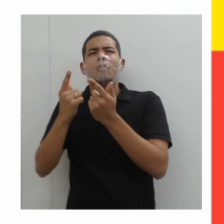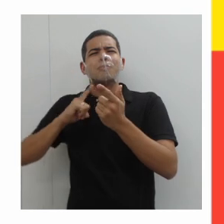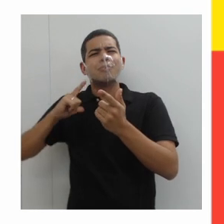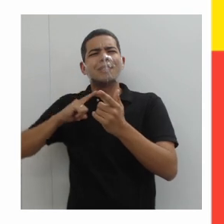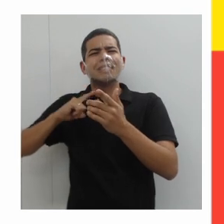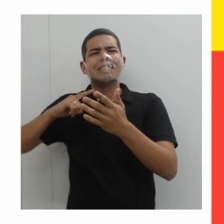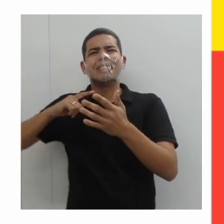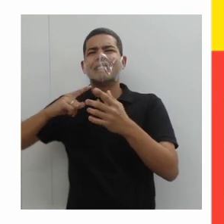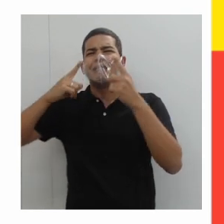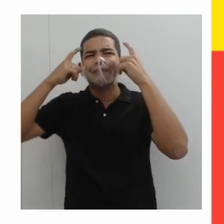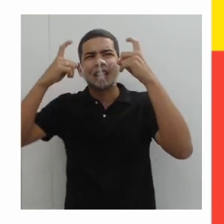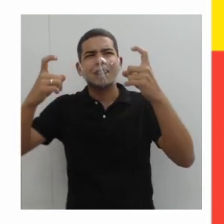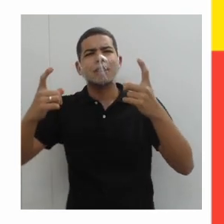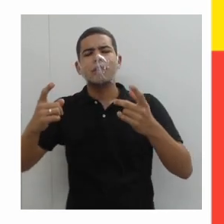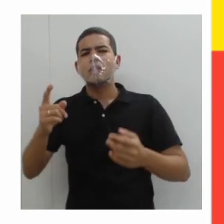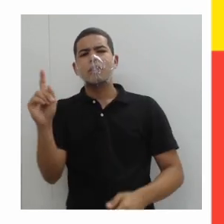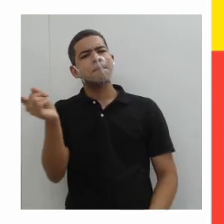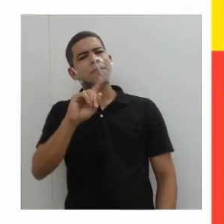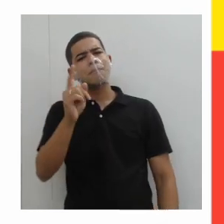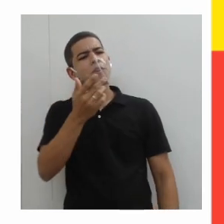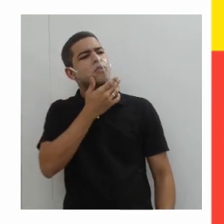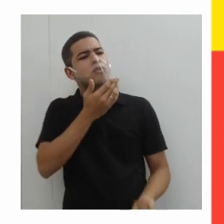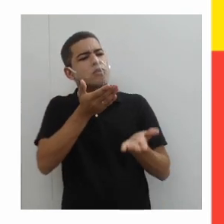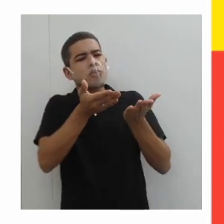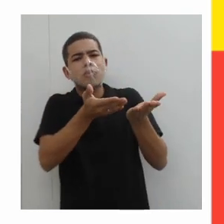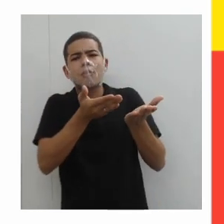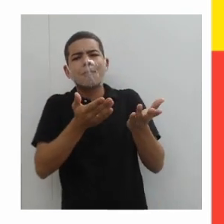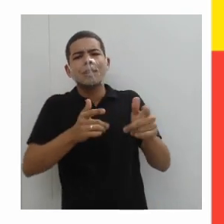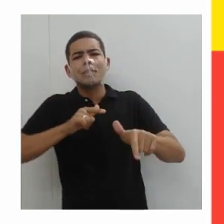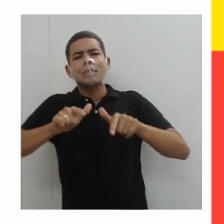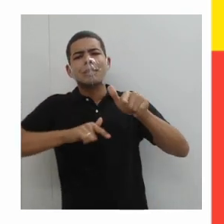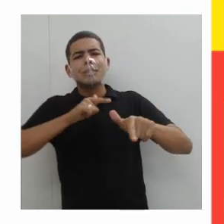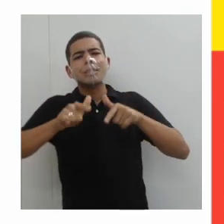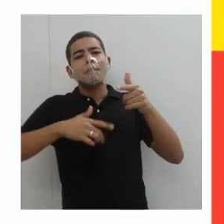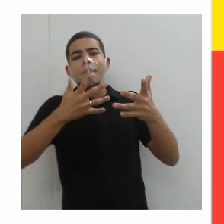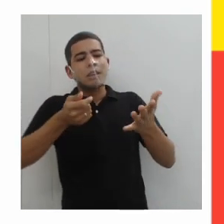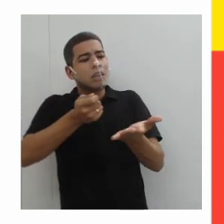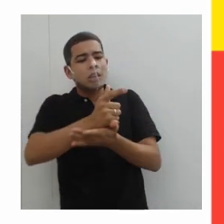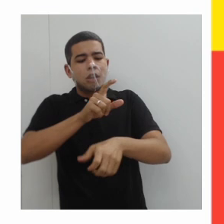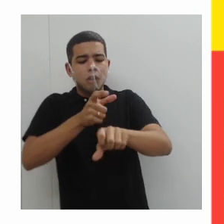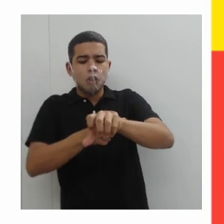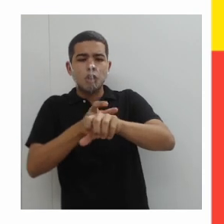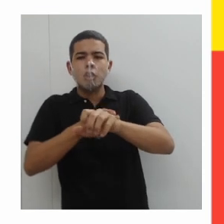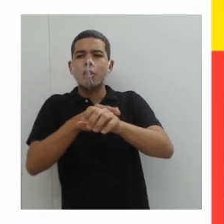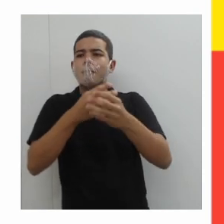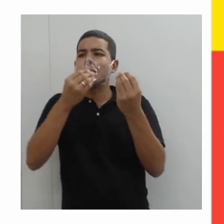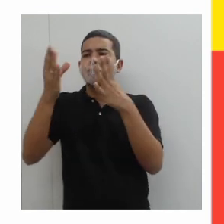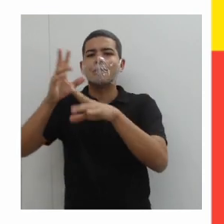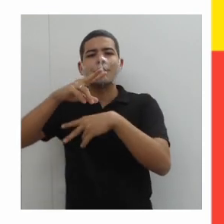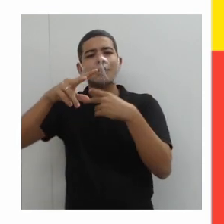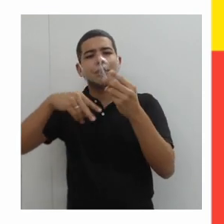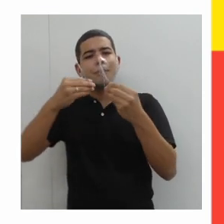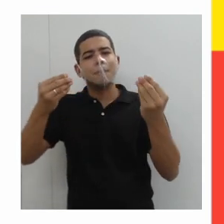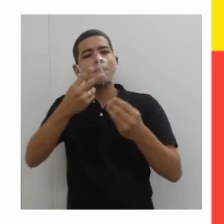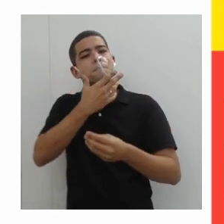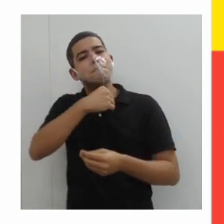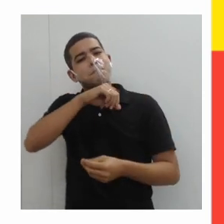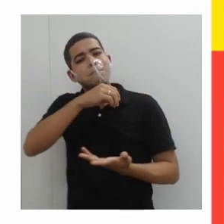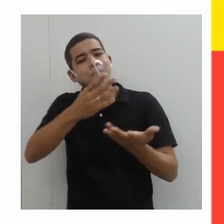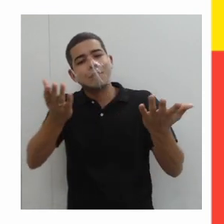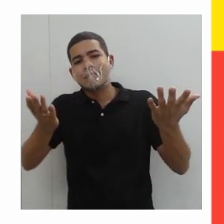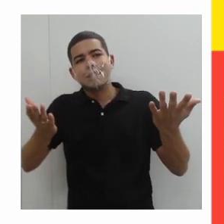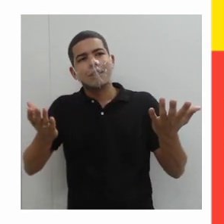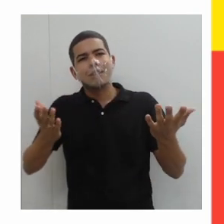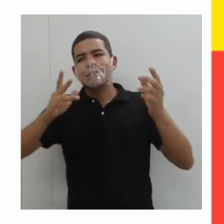criminoso, quando na verdade o cara era um trabalhador que estava ali presenteando, trocando um presente que ele ia dar para o pai. Então,